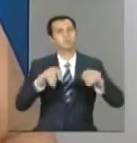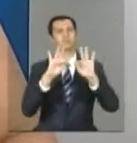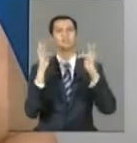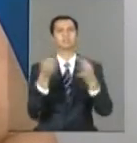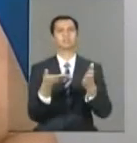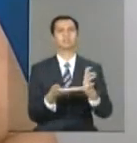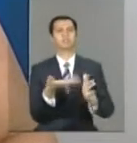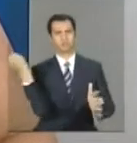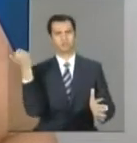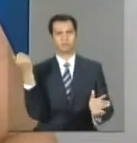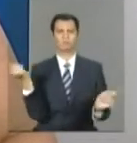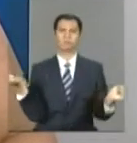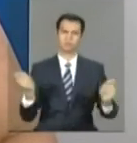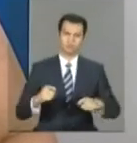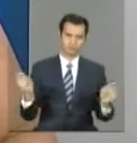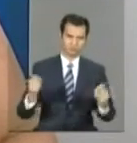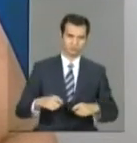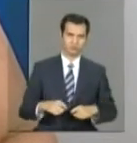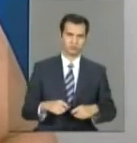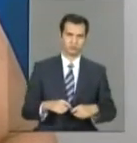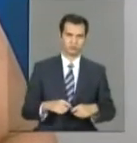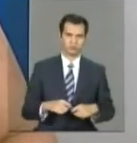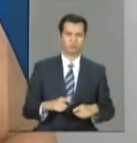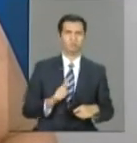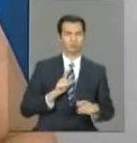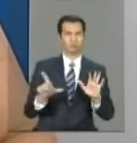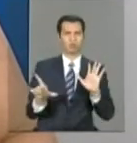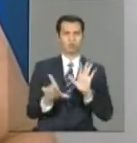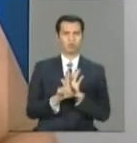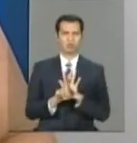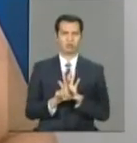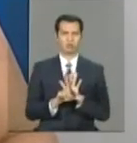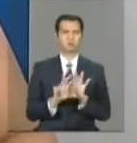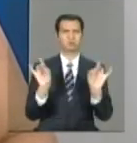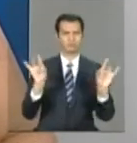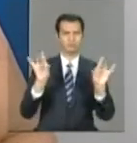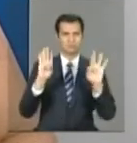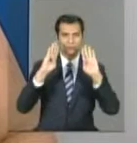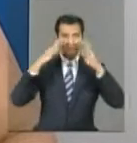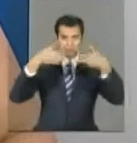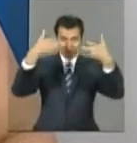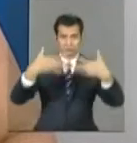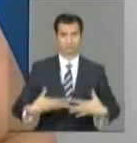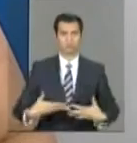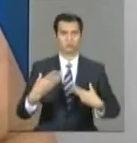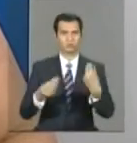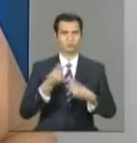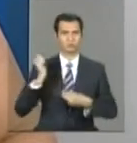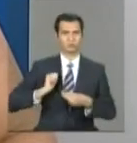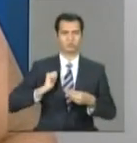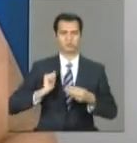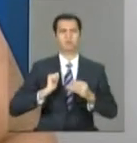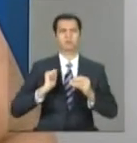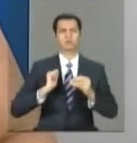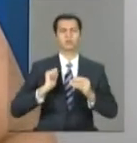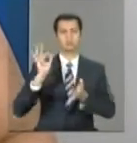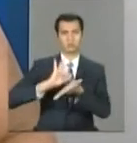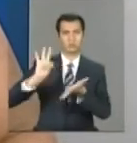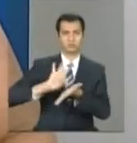uma hipótese de exclusão de cadastro que está prevista na legislação específica do Cadastro Único, na portaria